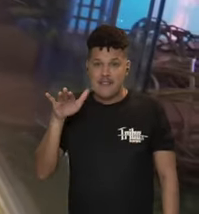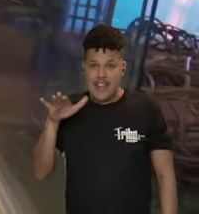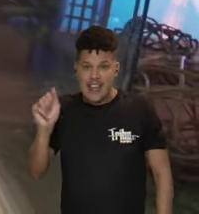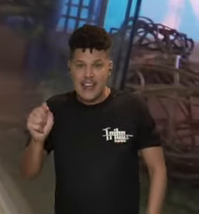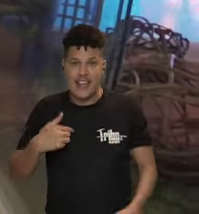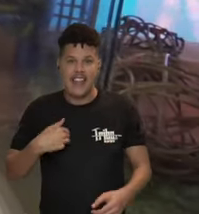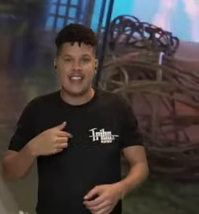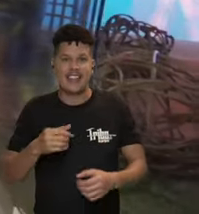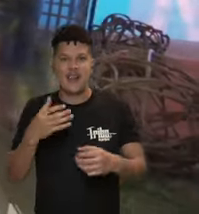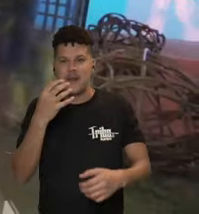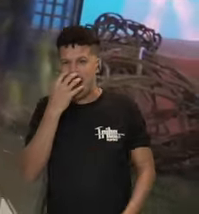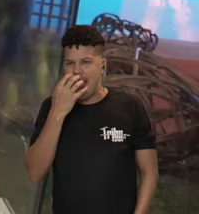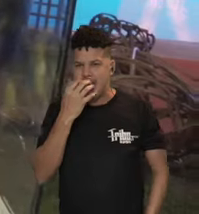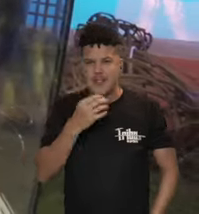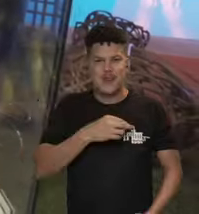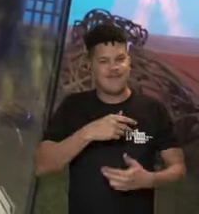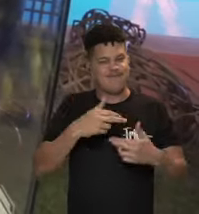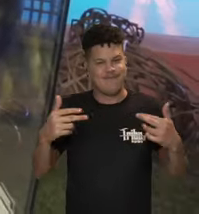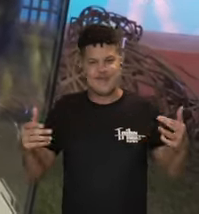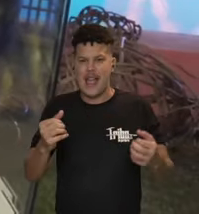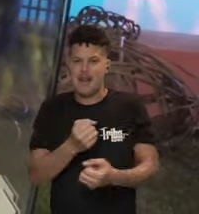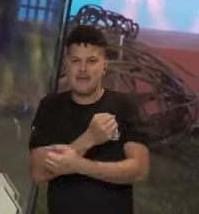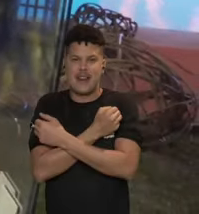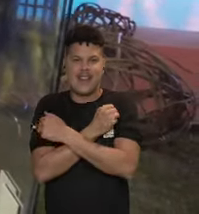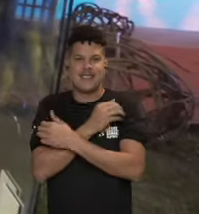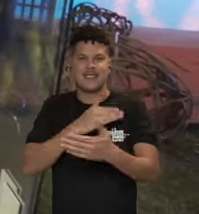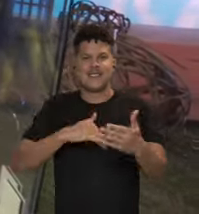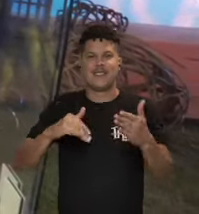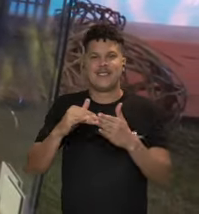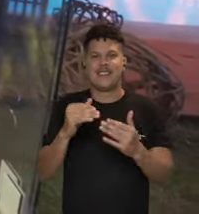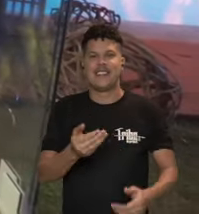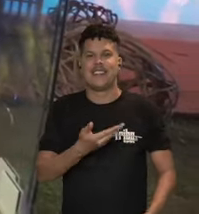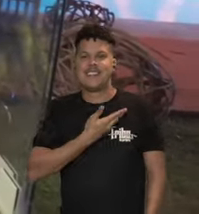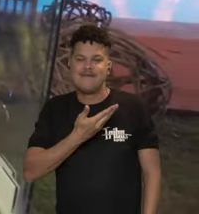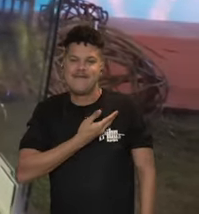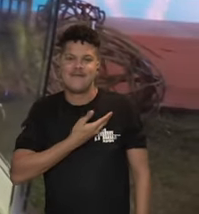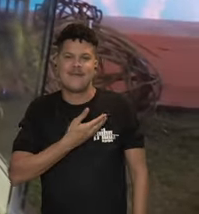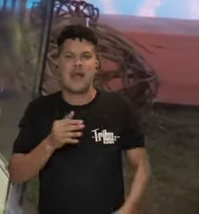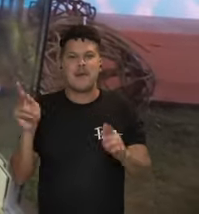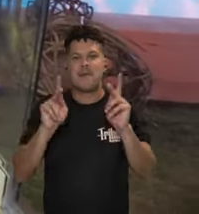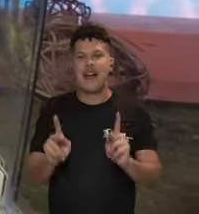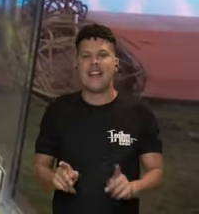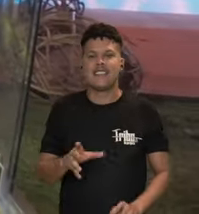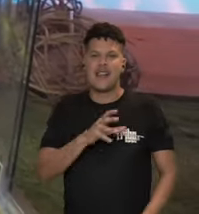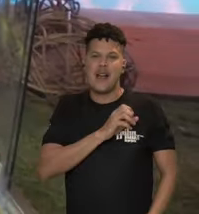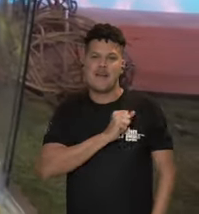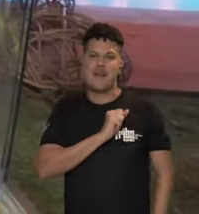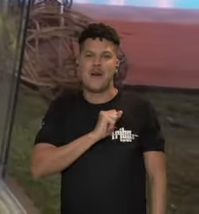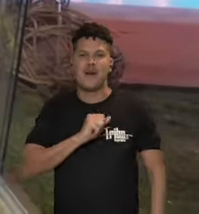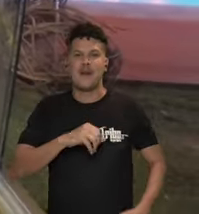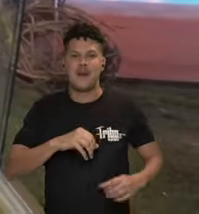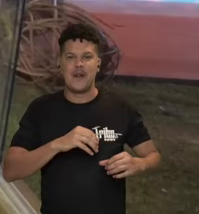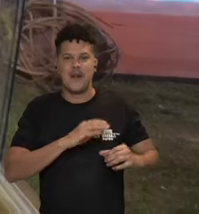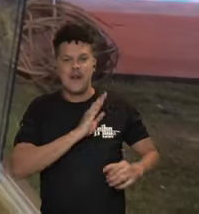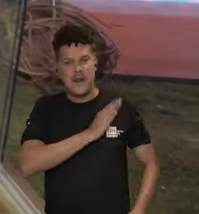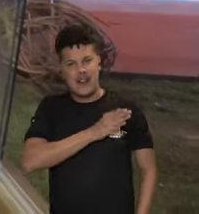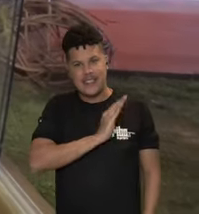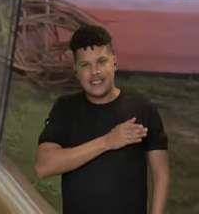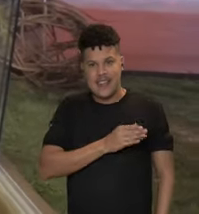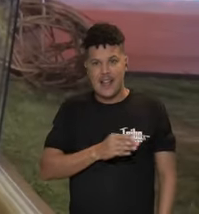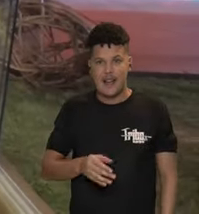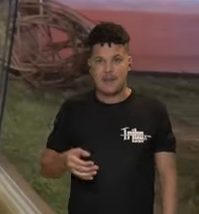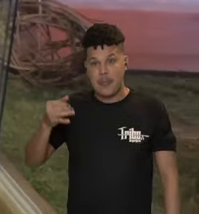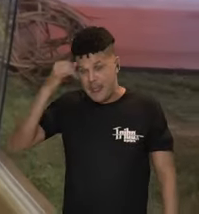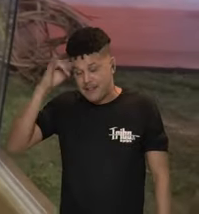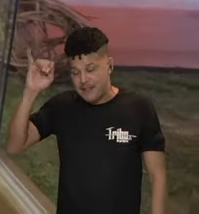cachorro, Anakin, que é o moleque, é meu parceiro. E é isso, mano. Muita paz, muita mão no coração. Mano, pra evitar o salve também, eu queria mandar